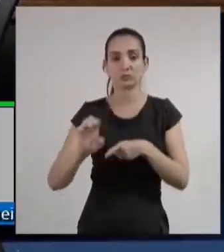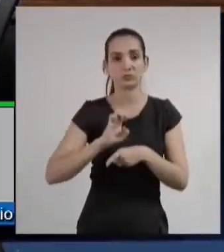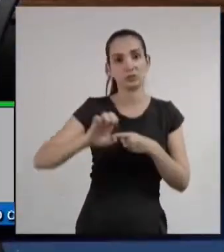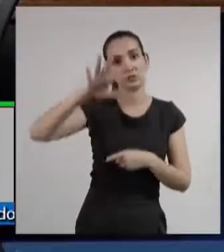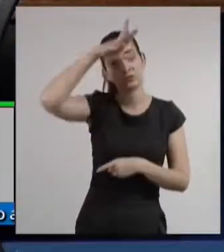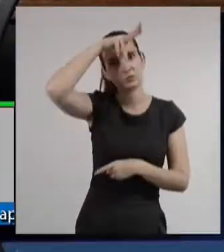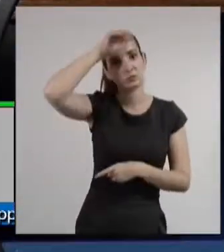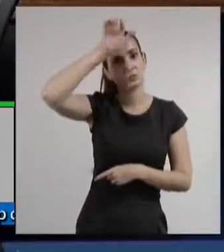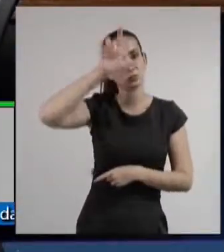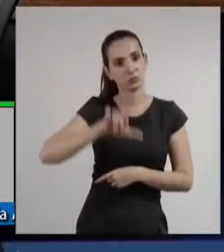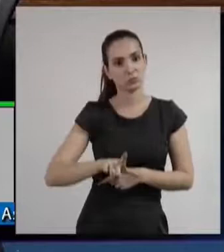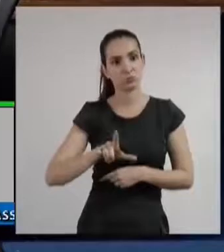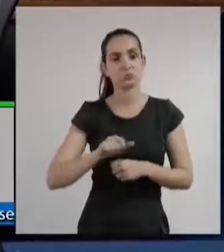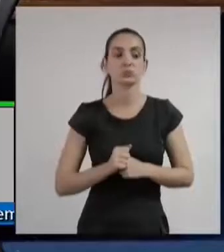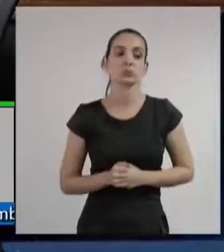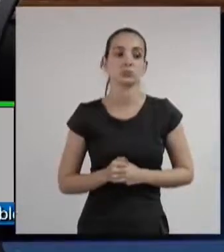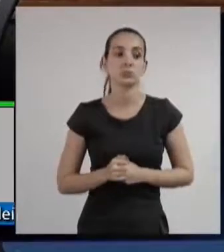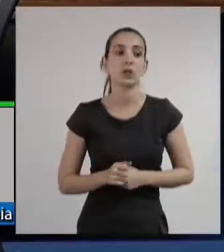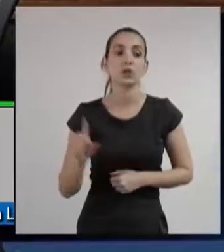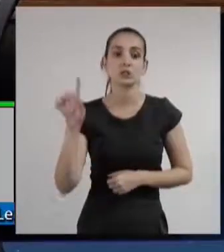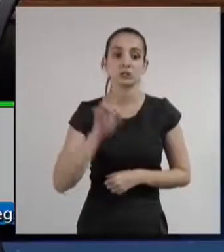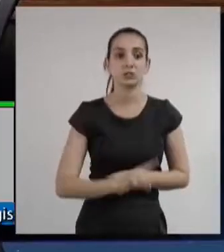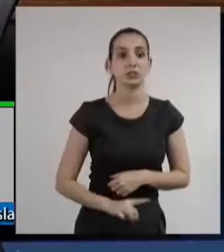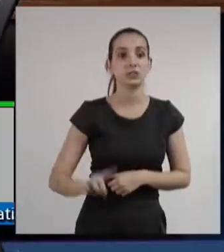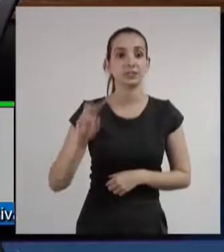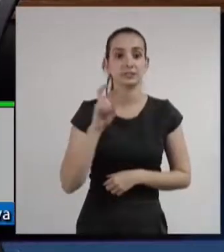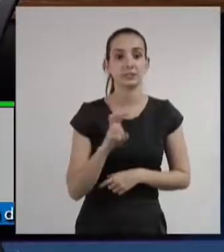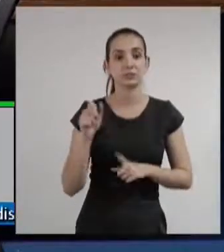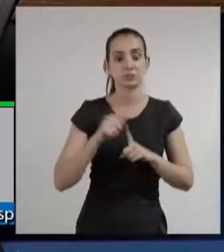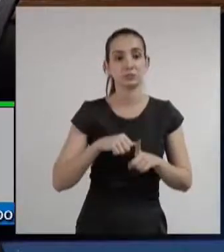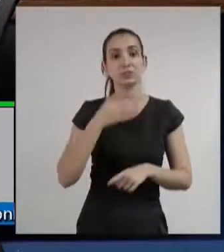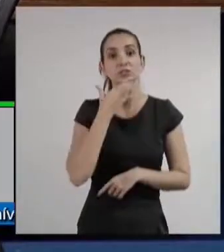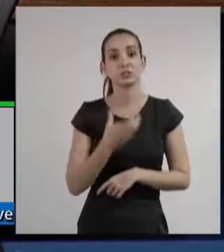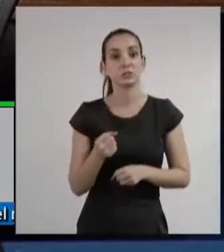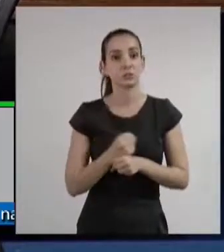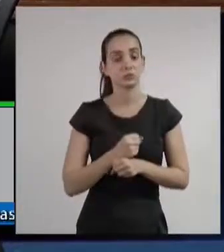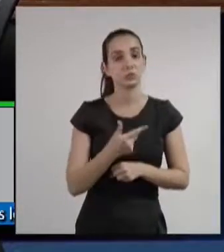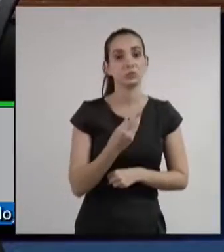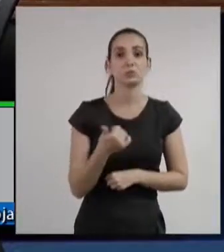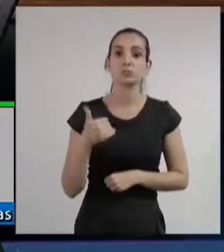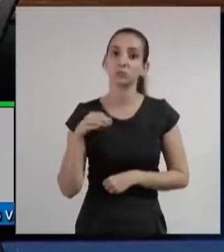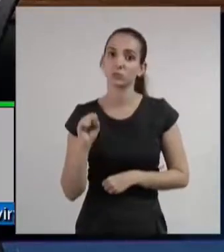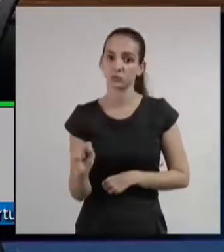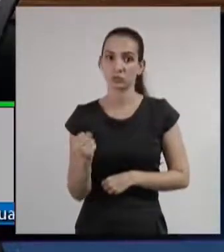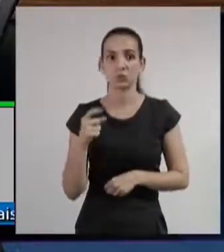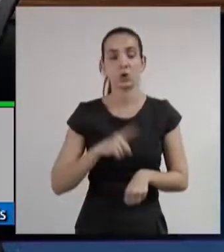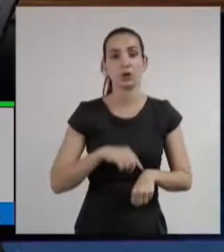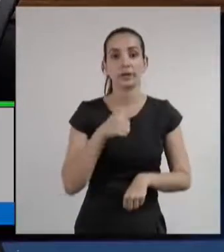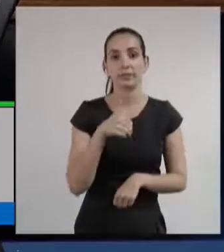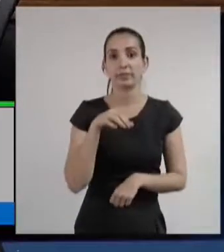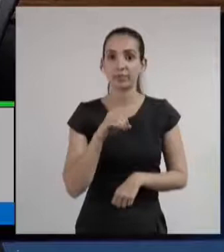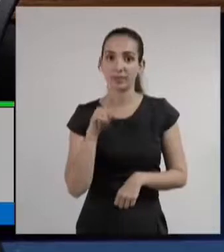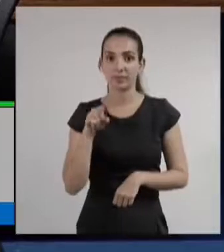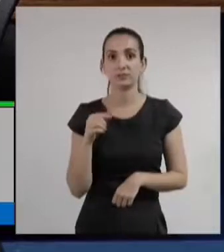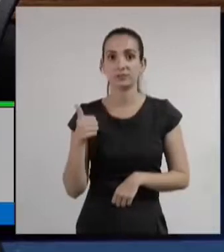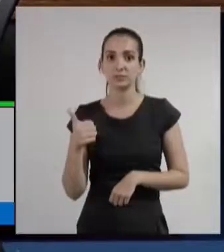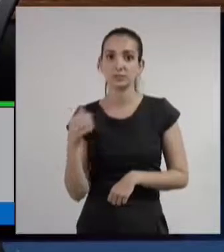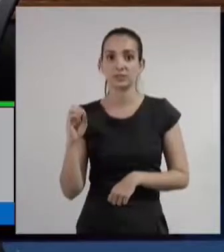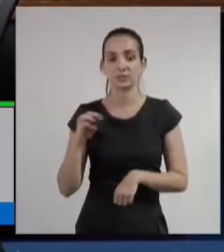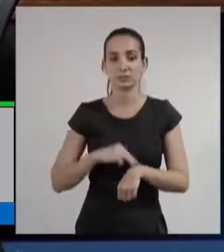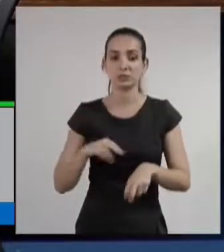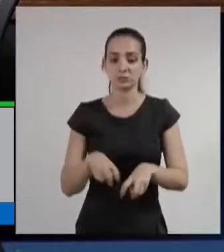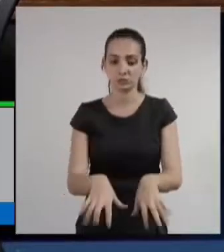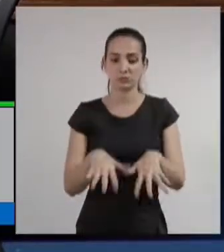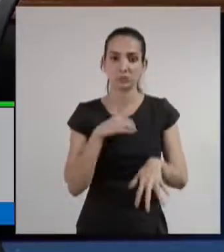Sul. Aos 5 dias do mês de dezembro do ano de 2018, às 10h10, no plenário deputado